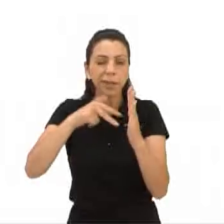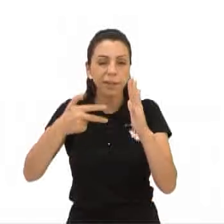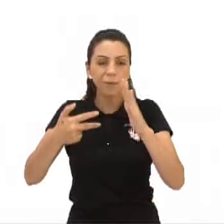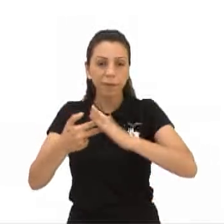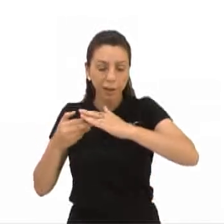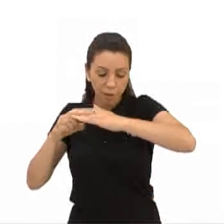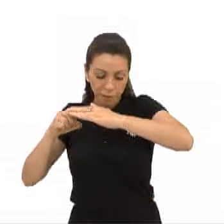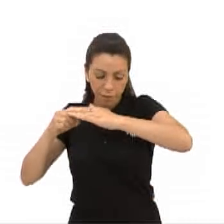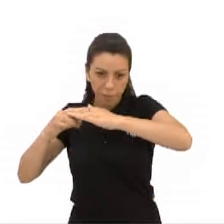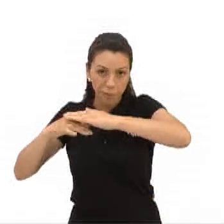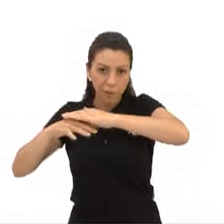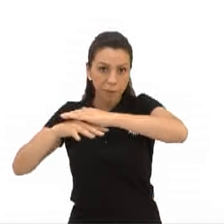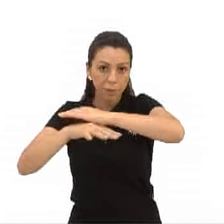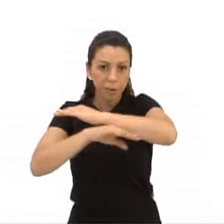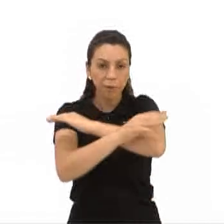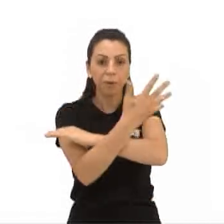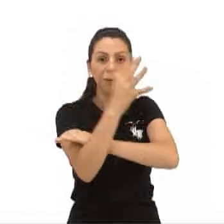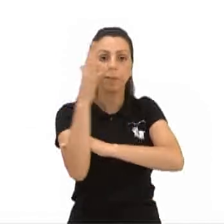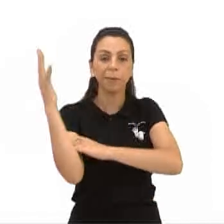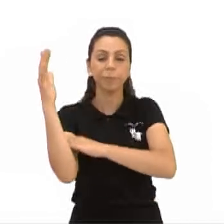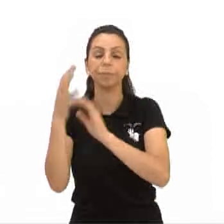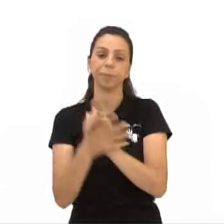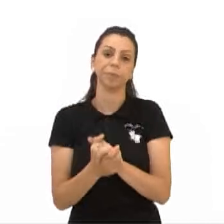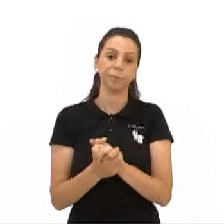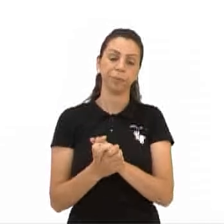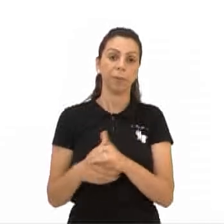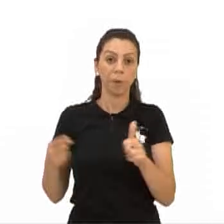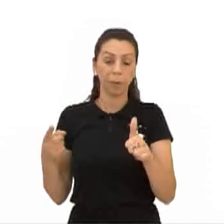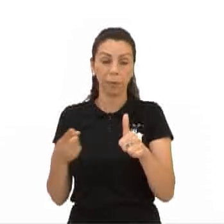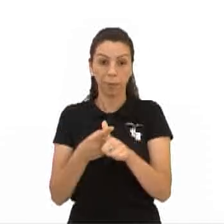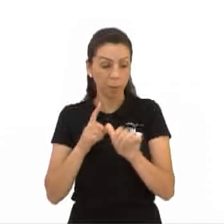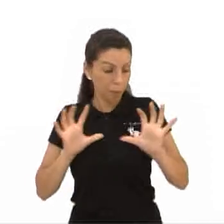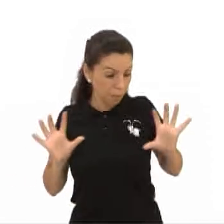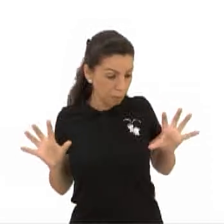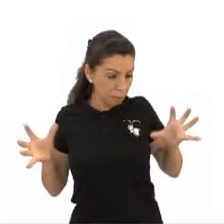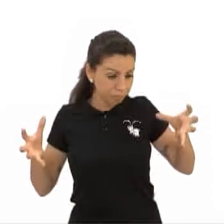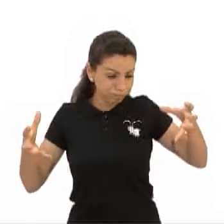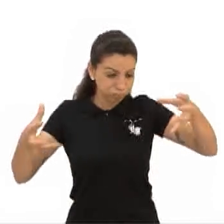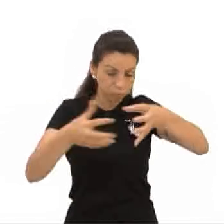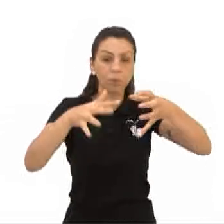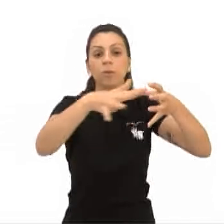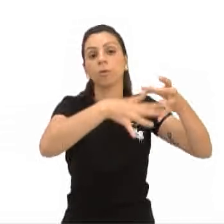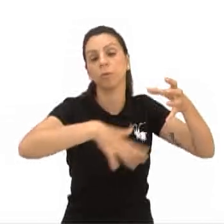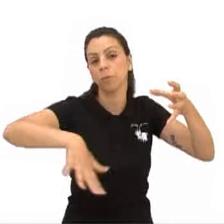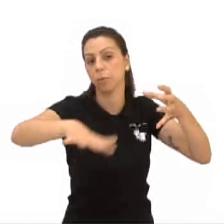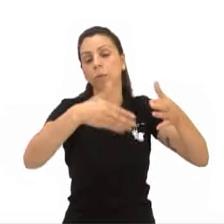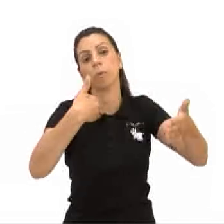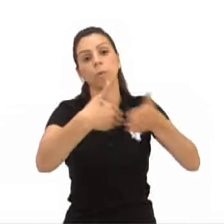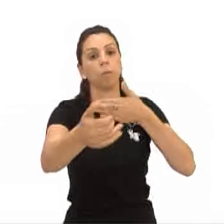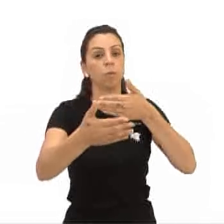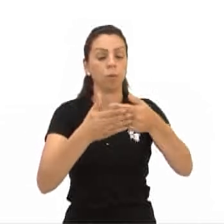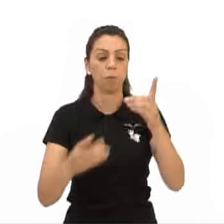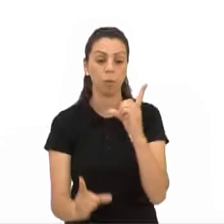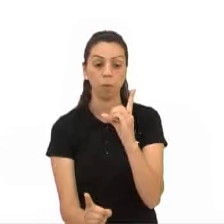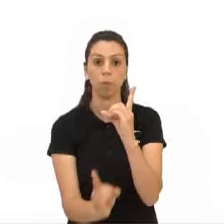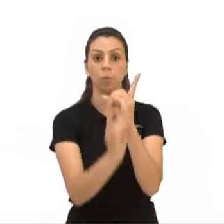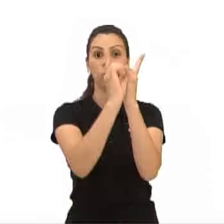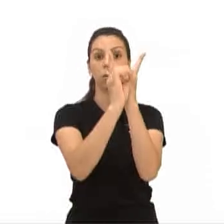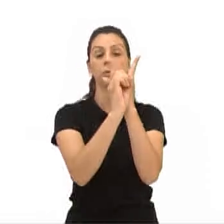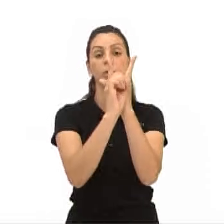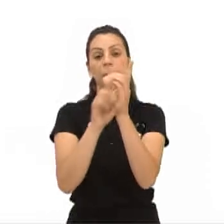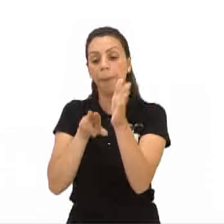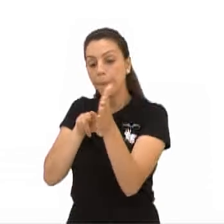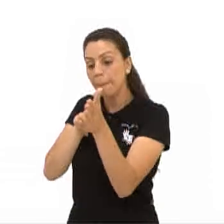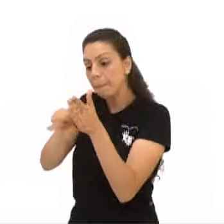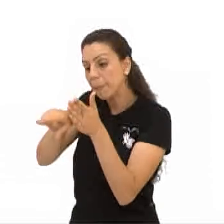ecossistema. Primeiro, ecossistema é todo e qualquer lugar onde nós encontramos meio